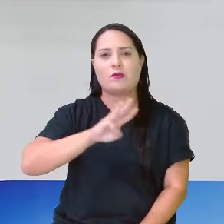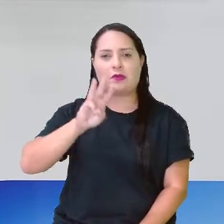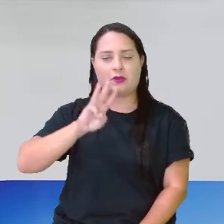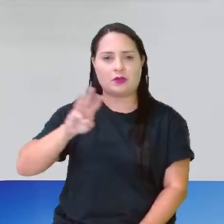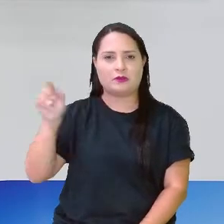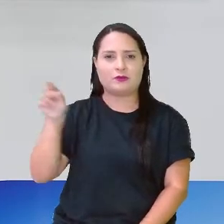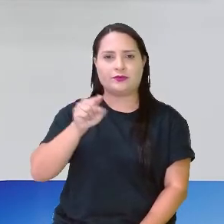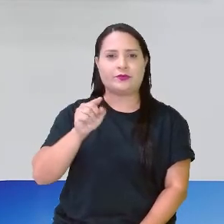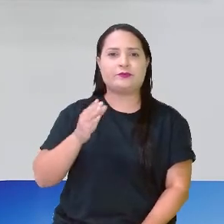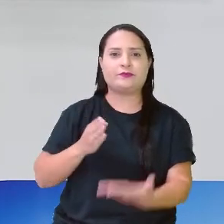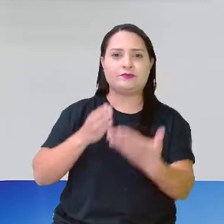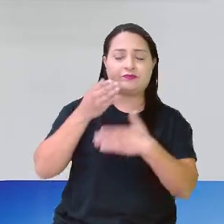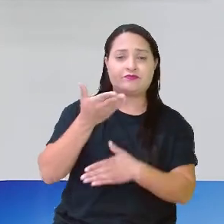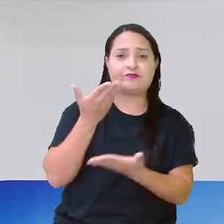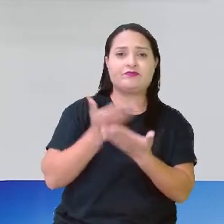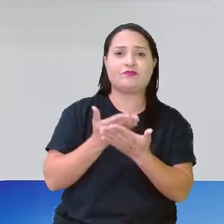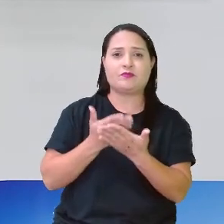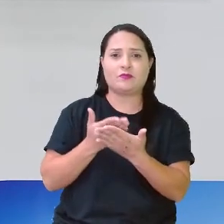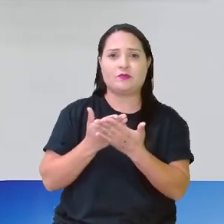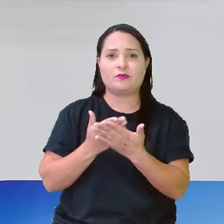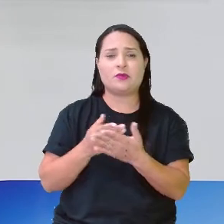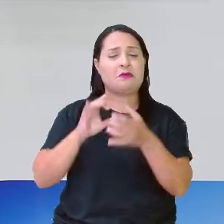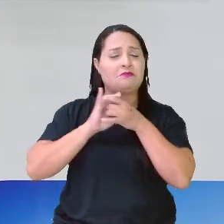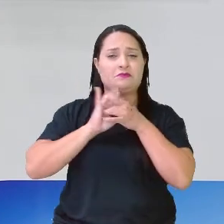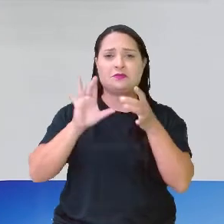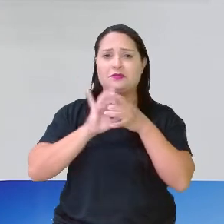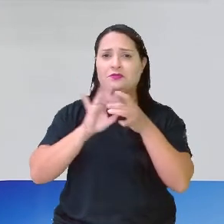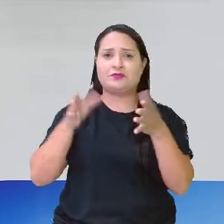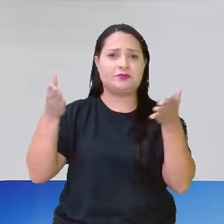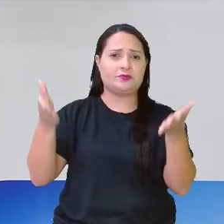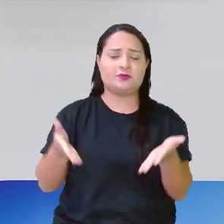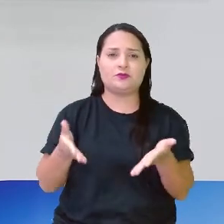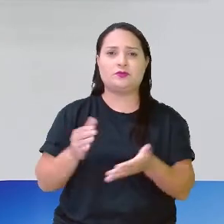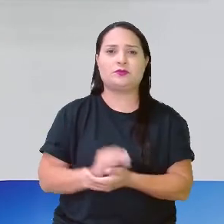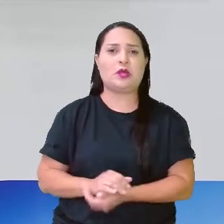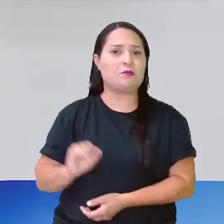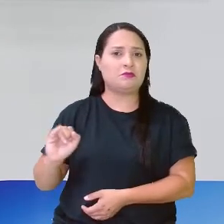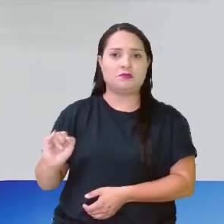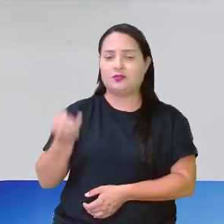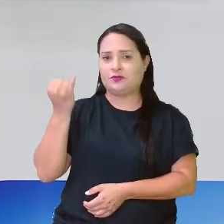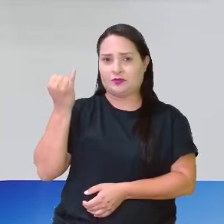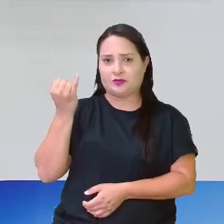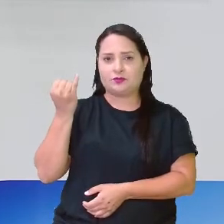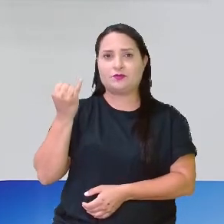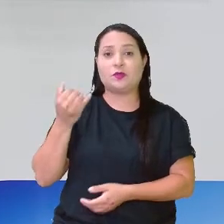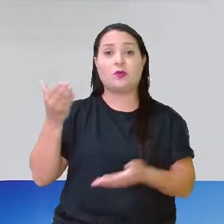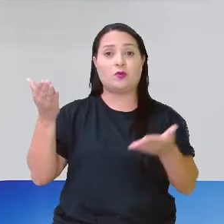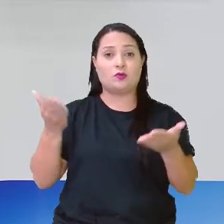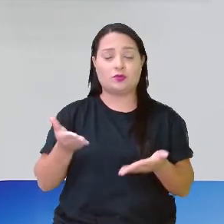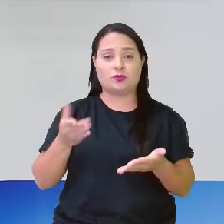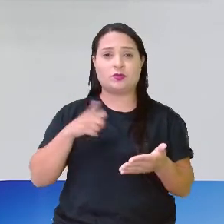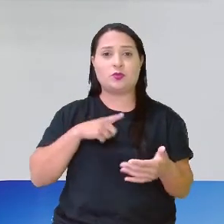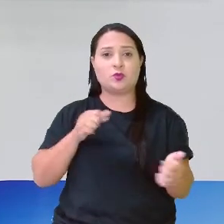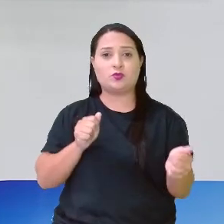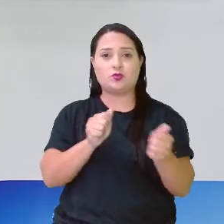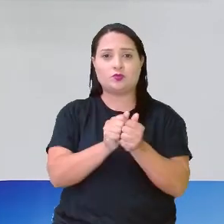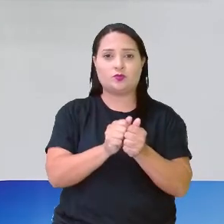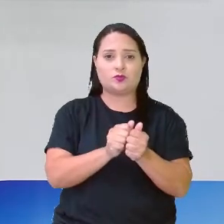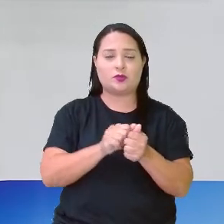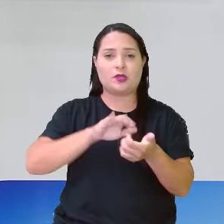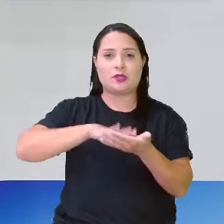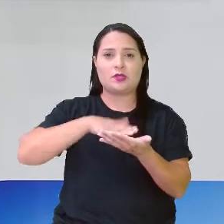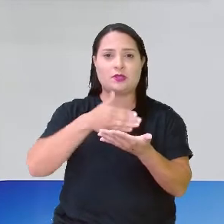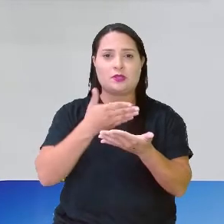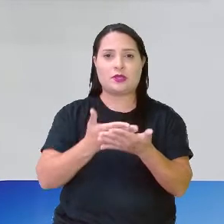essa aula. Então fiquem aí à vontade hoje para aproveitar, né? Estou aqui muito bem acompanhado da